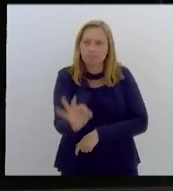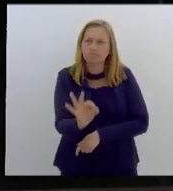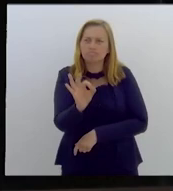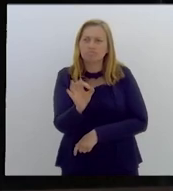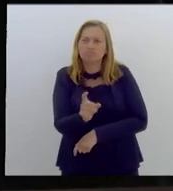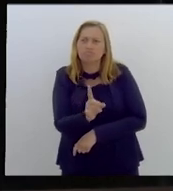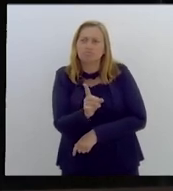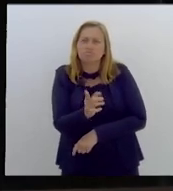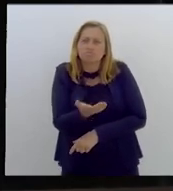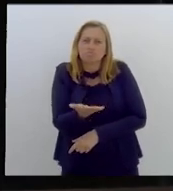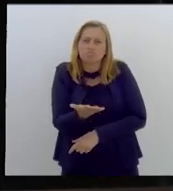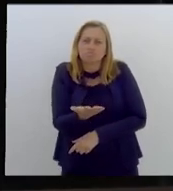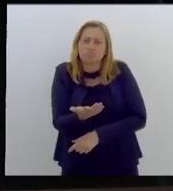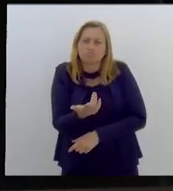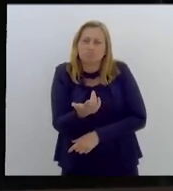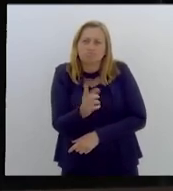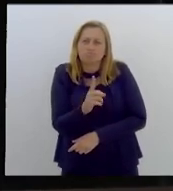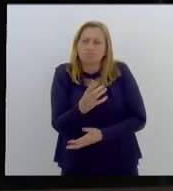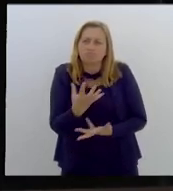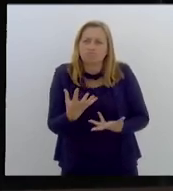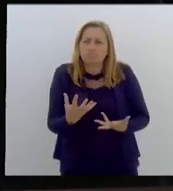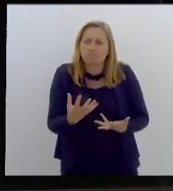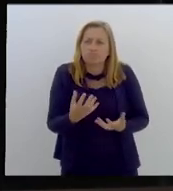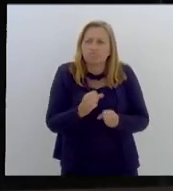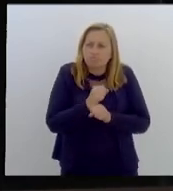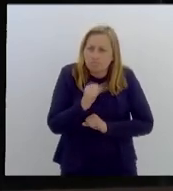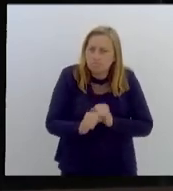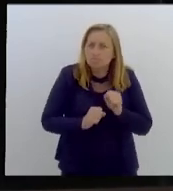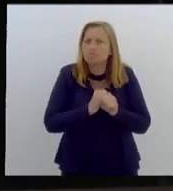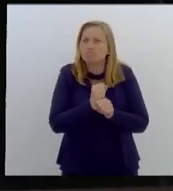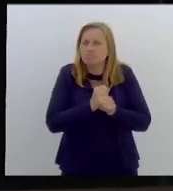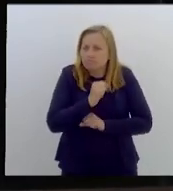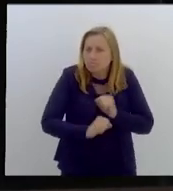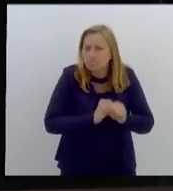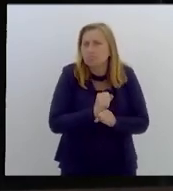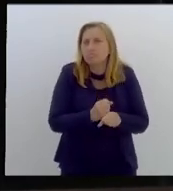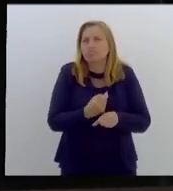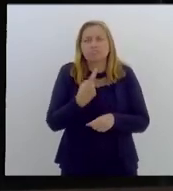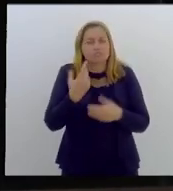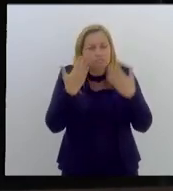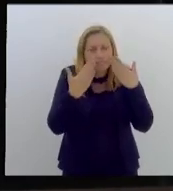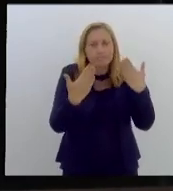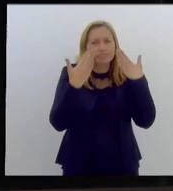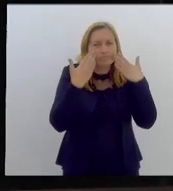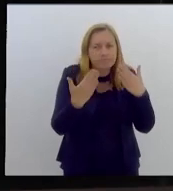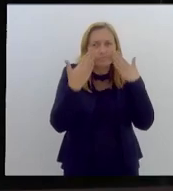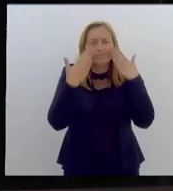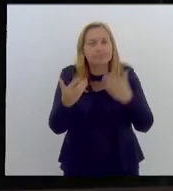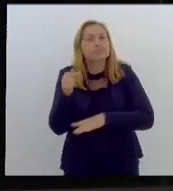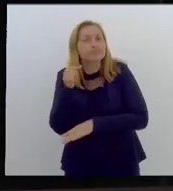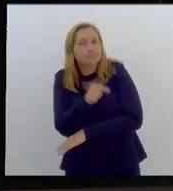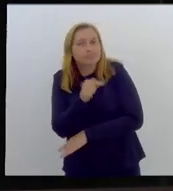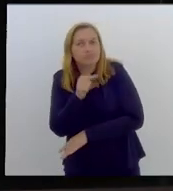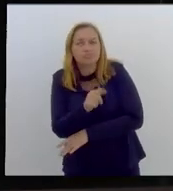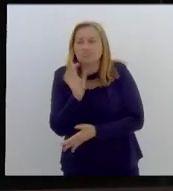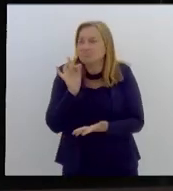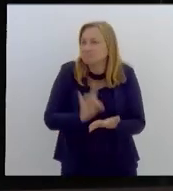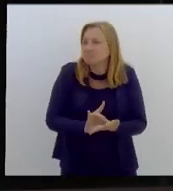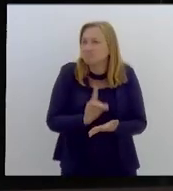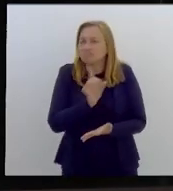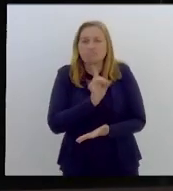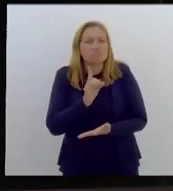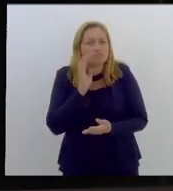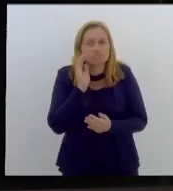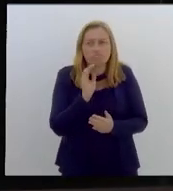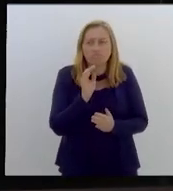não é inadmissível que ano após ano a gente venha apresentando isso daqui e realmente não é